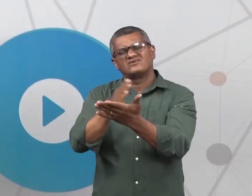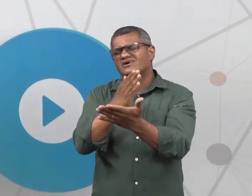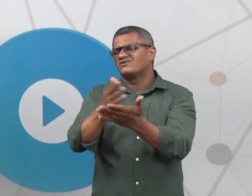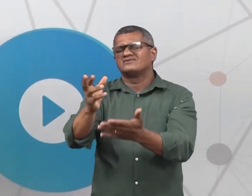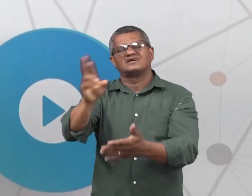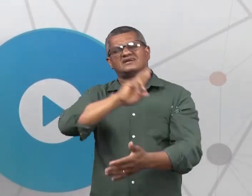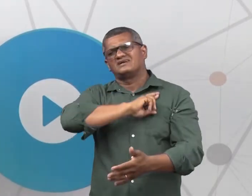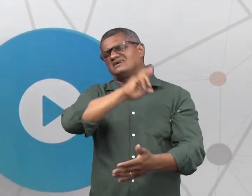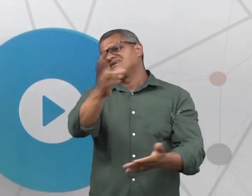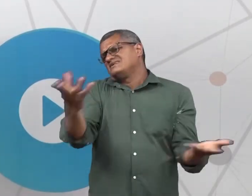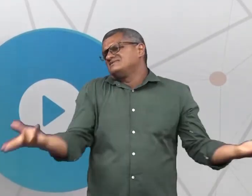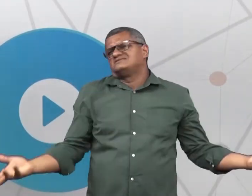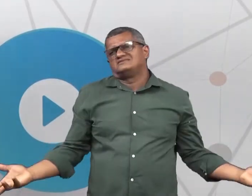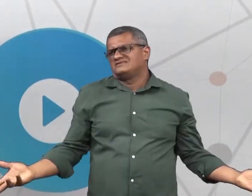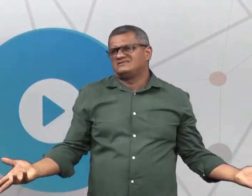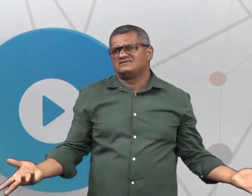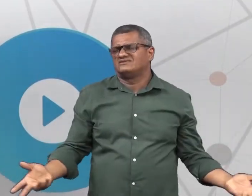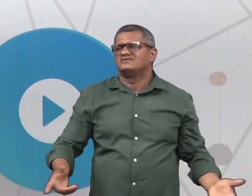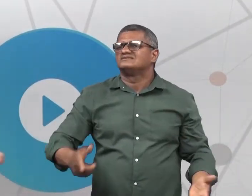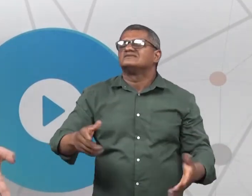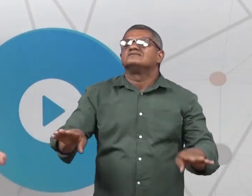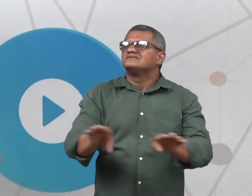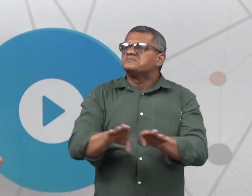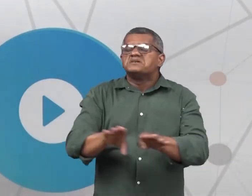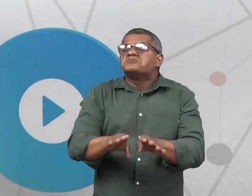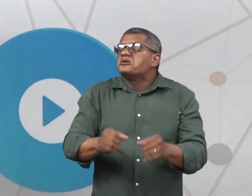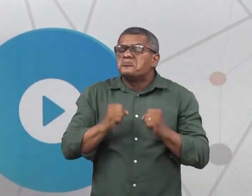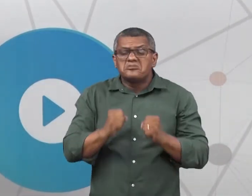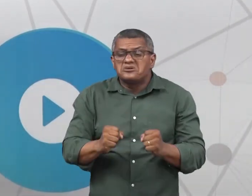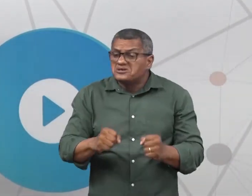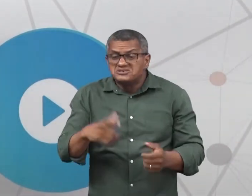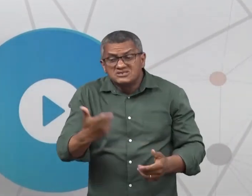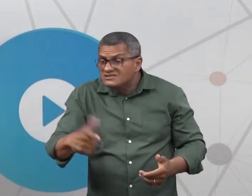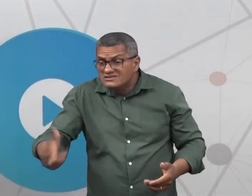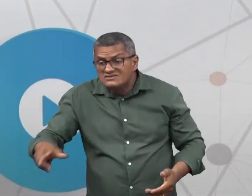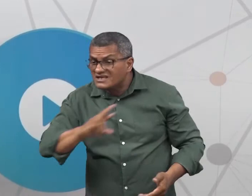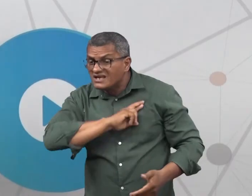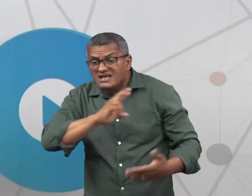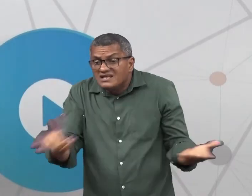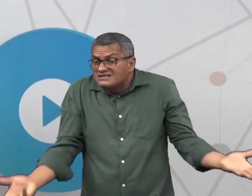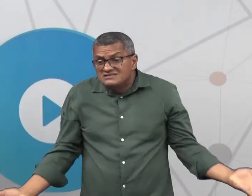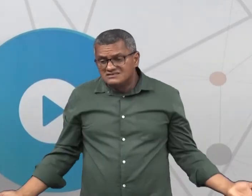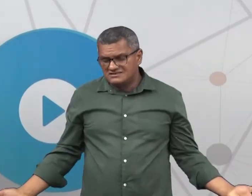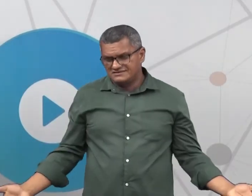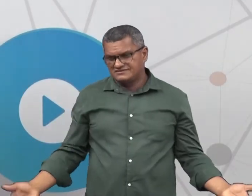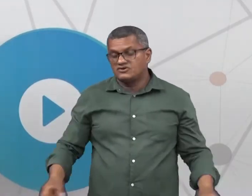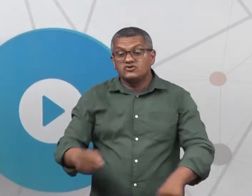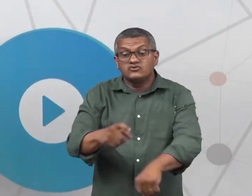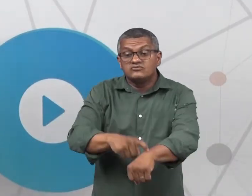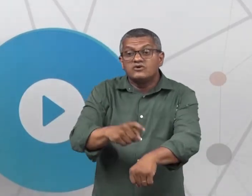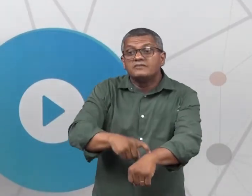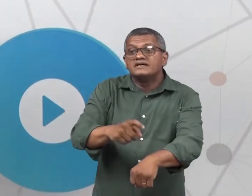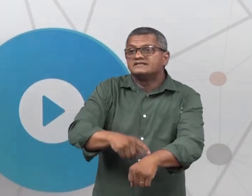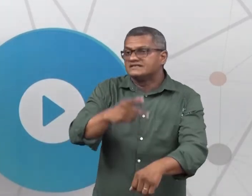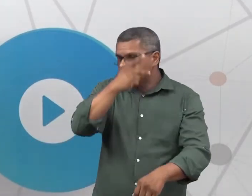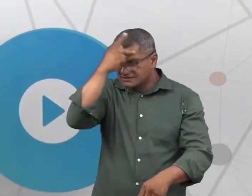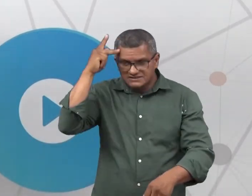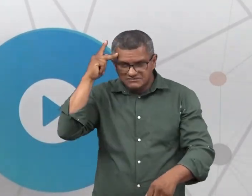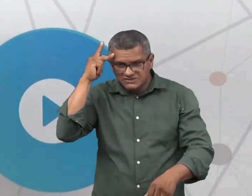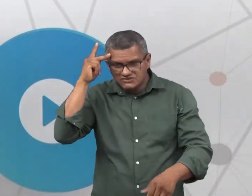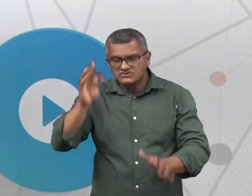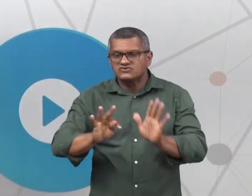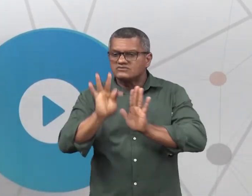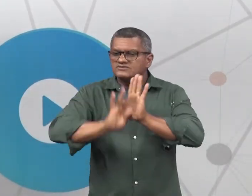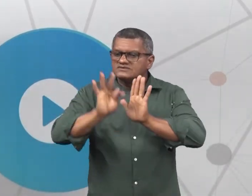da pessoa, ou mesmo não ter nenhuma religião. Né? No momento em que essas pessoas, como o texto estava